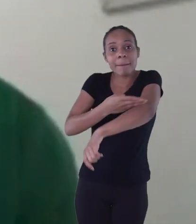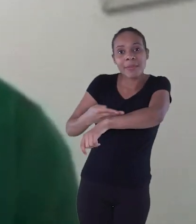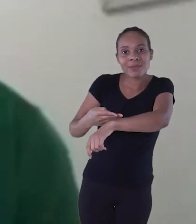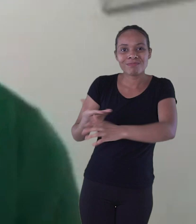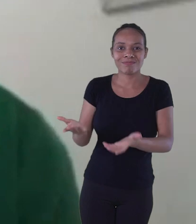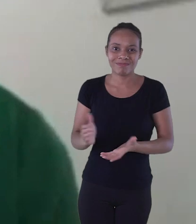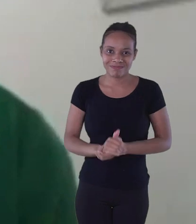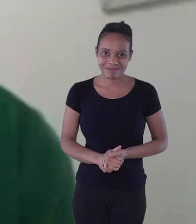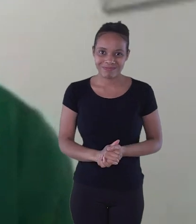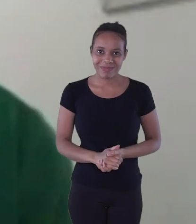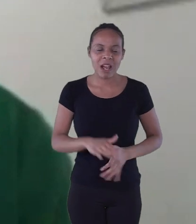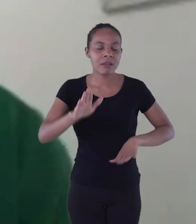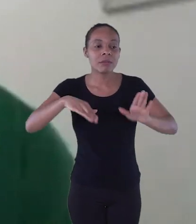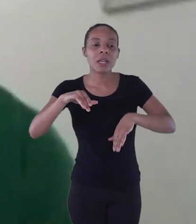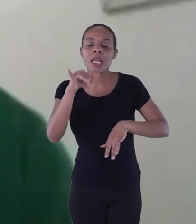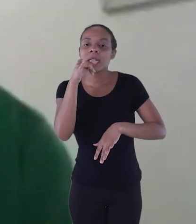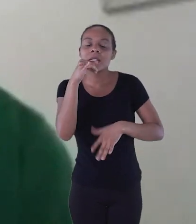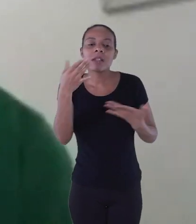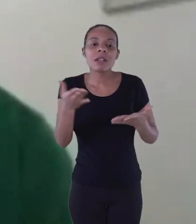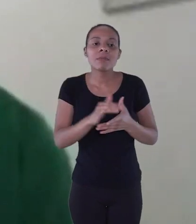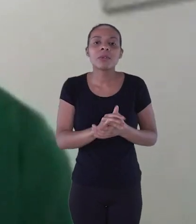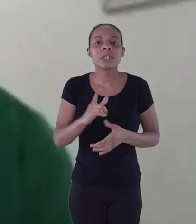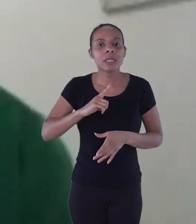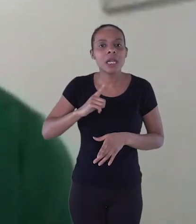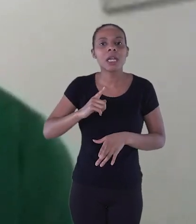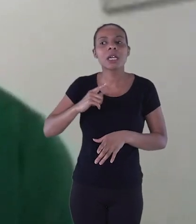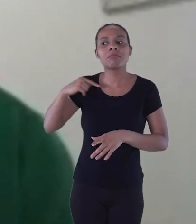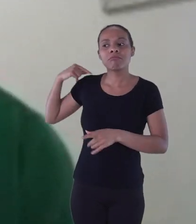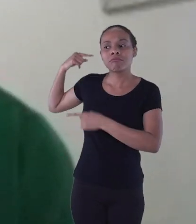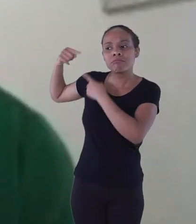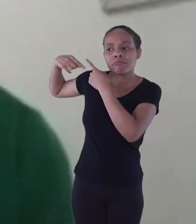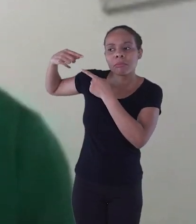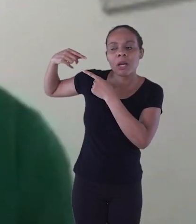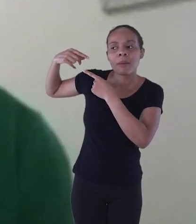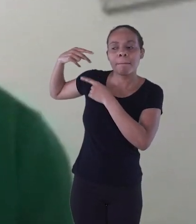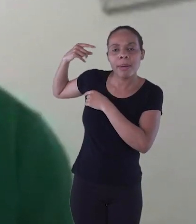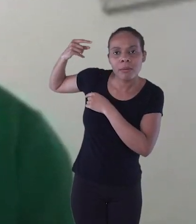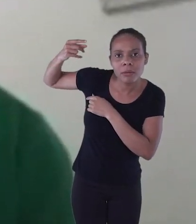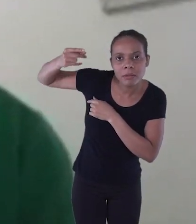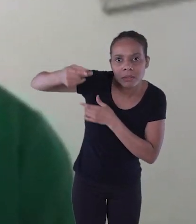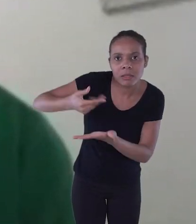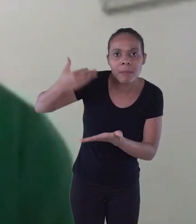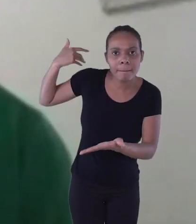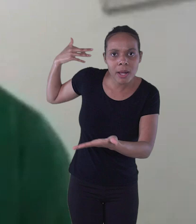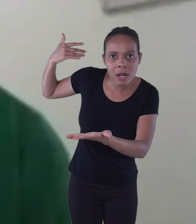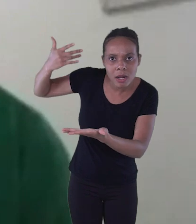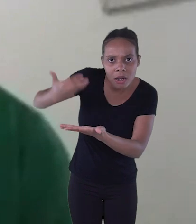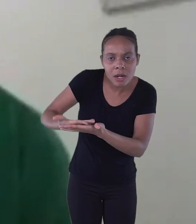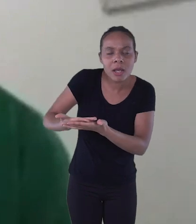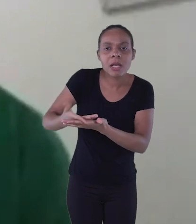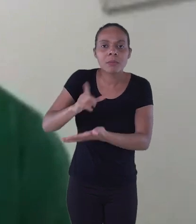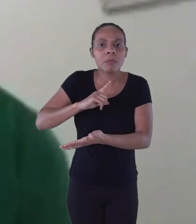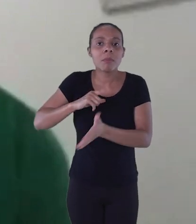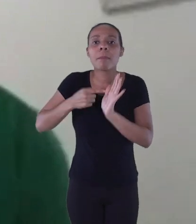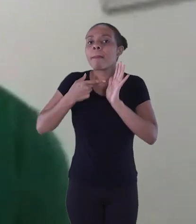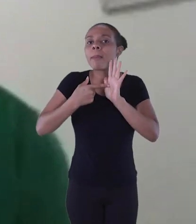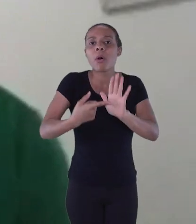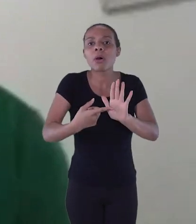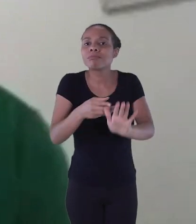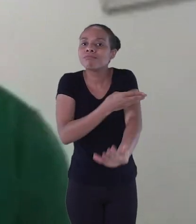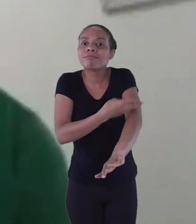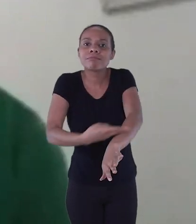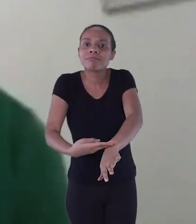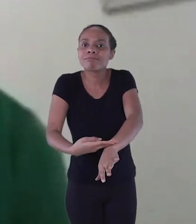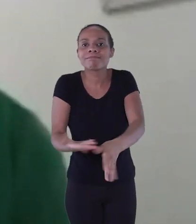historiografia tradicional que durante muito tempo foi preponderante no Brasil, que era uma história branca, embora não aparecesse isso. Então, quando a